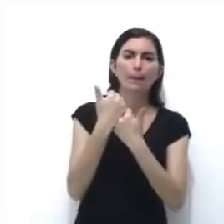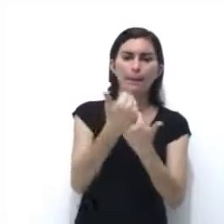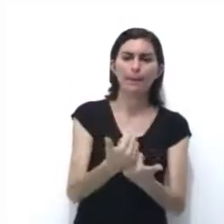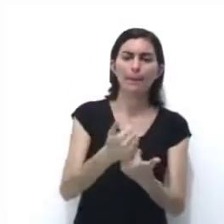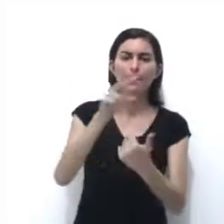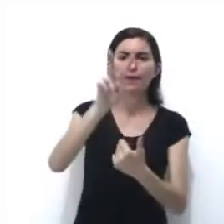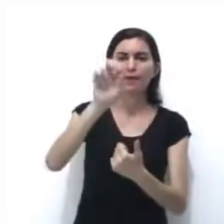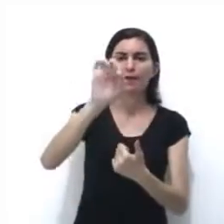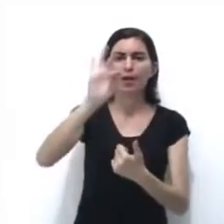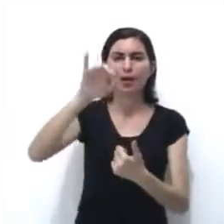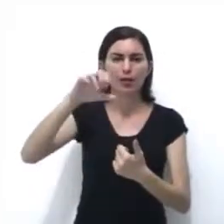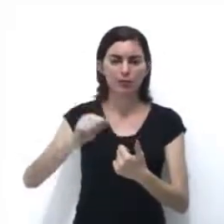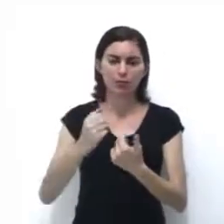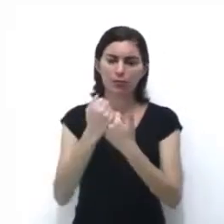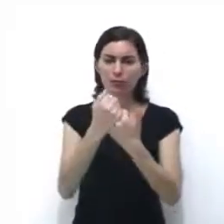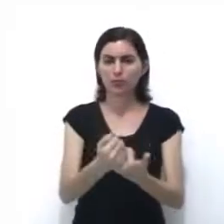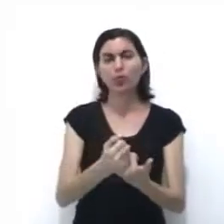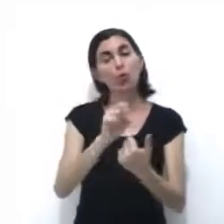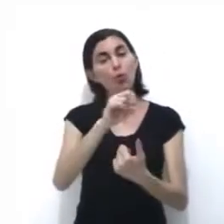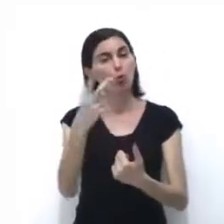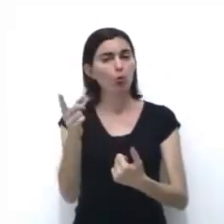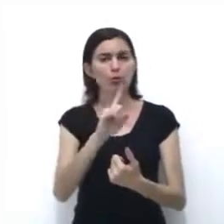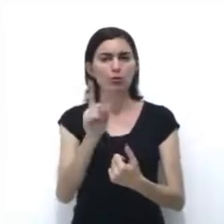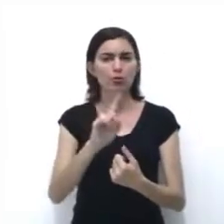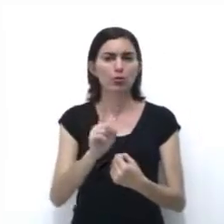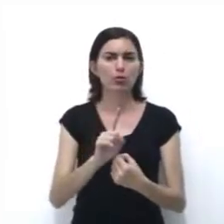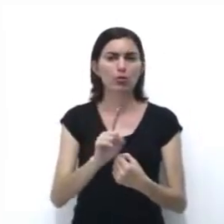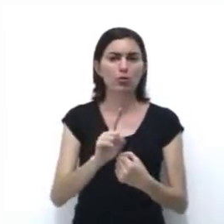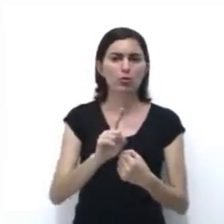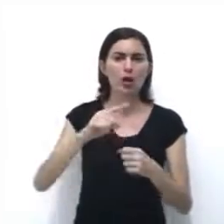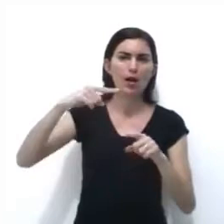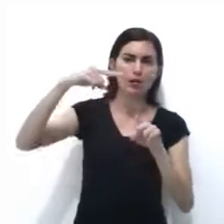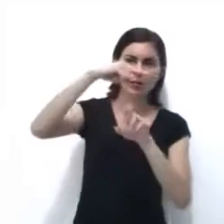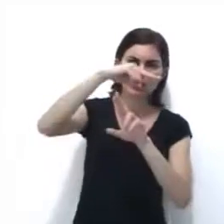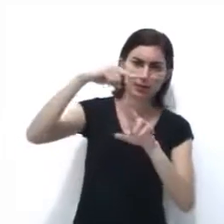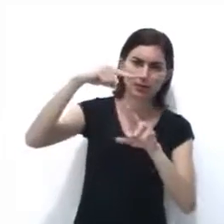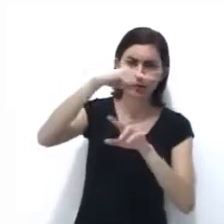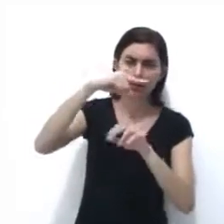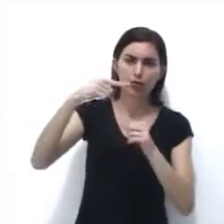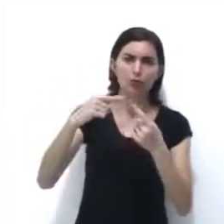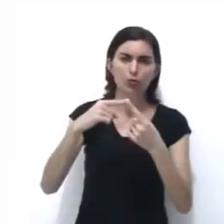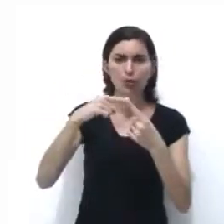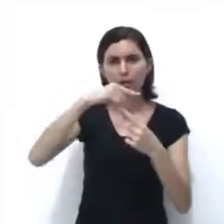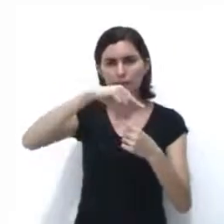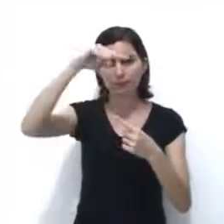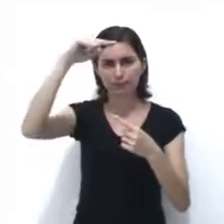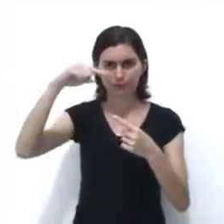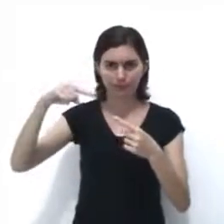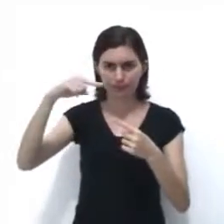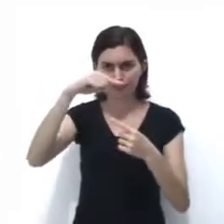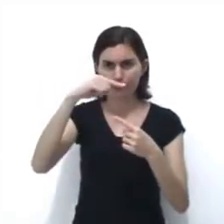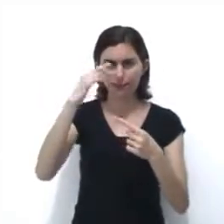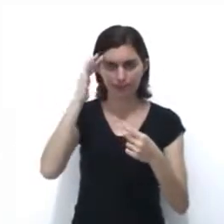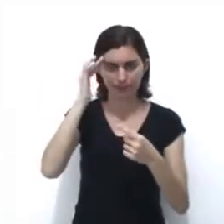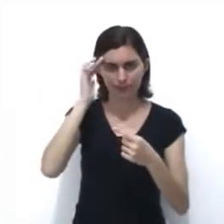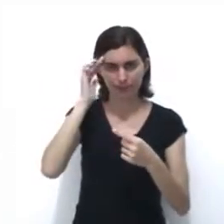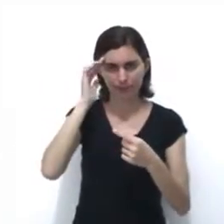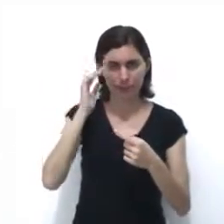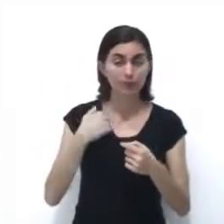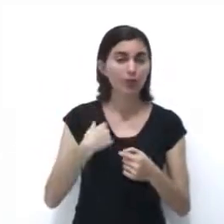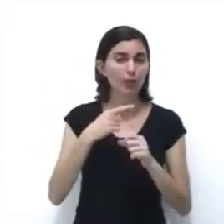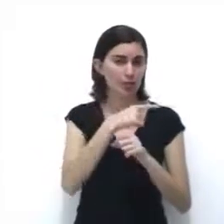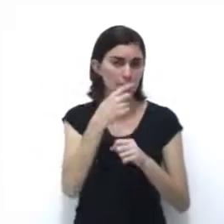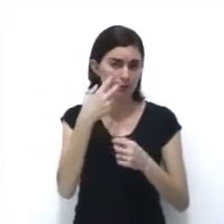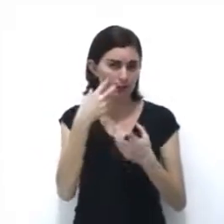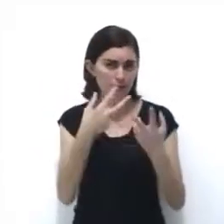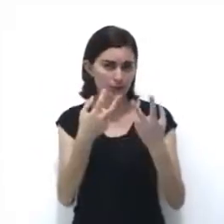vértice, que pode estar acompanhada ou não de acento circunflexo. Sacou aí na sua tela? Tá